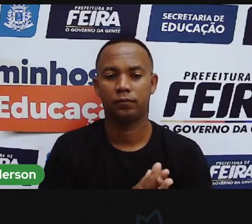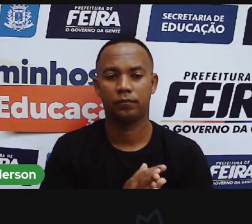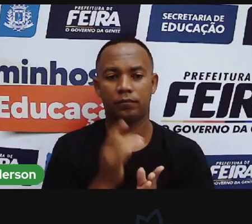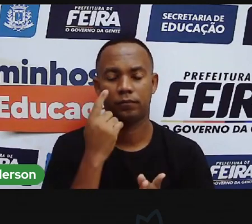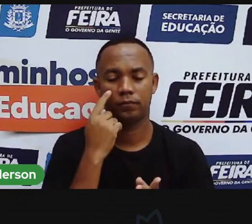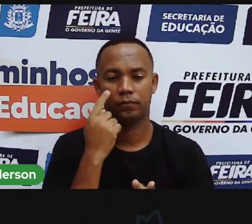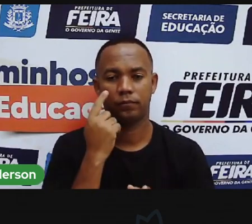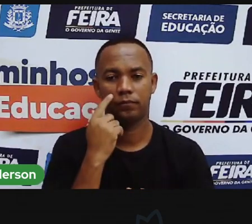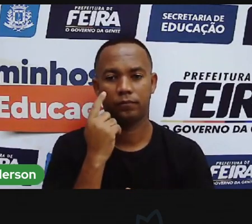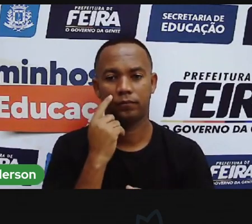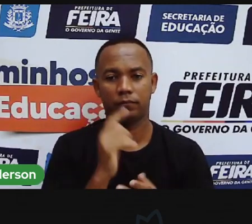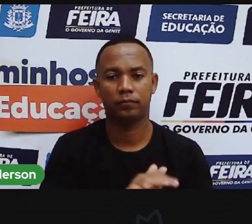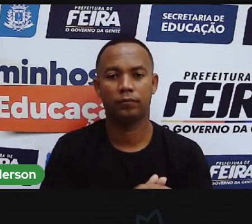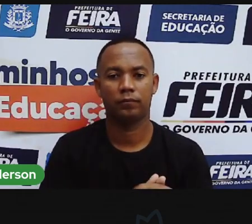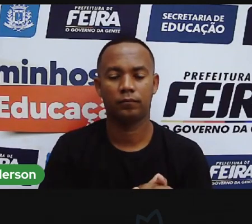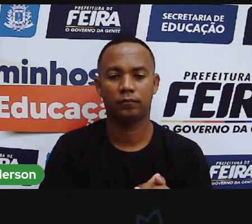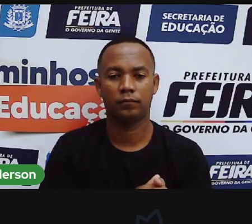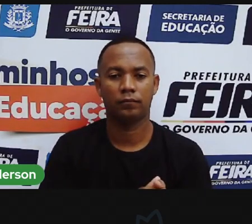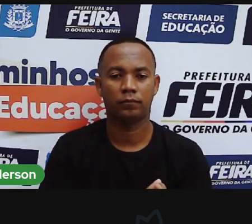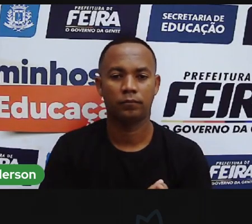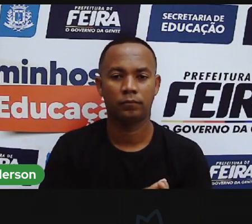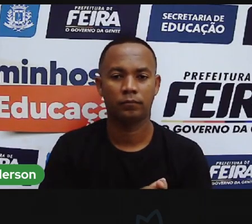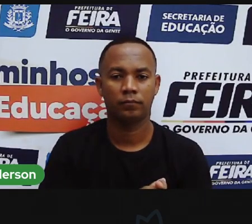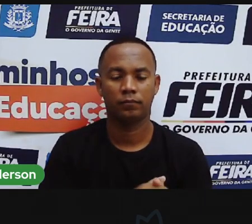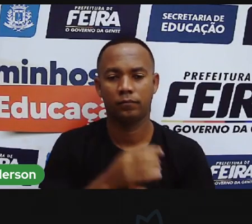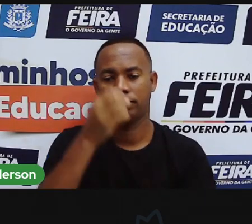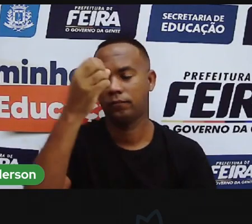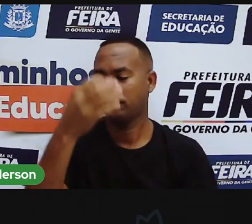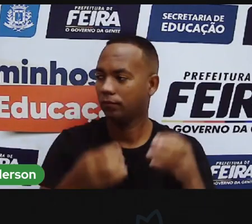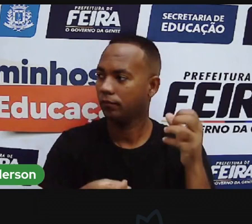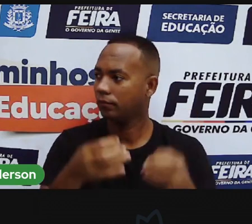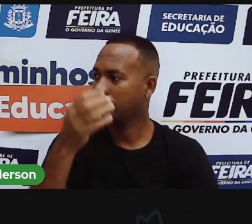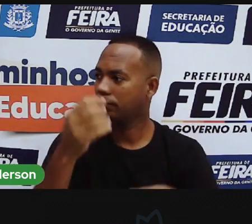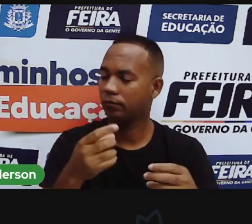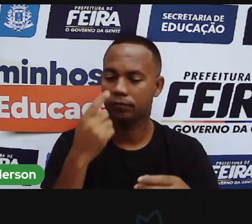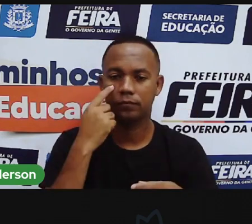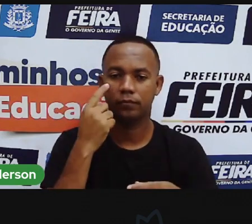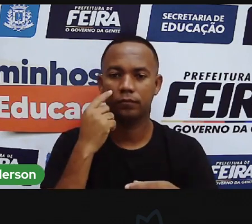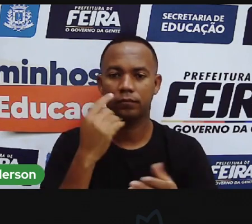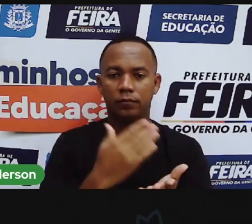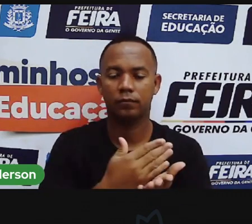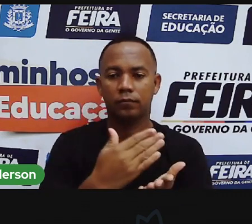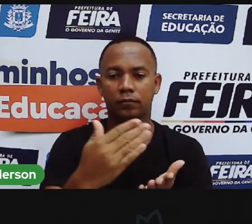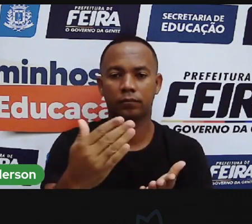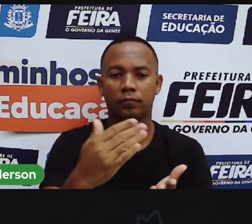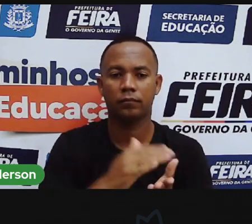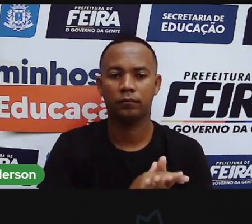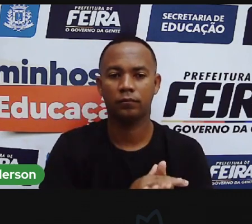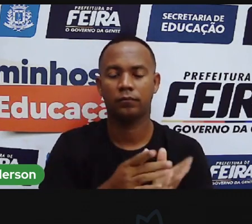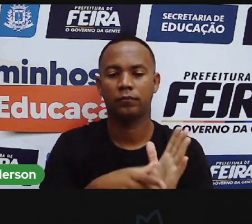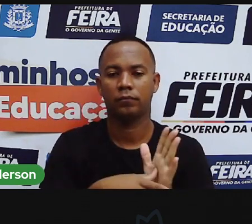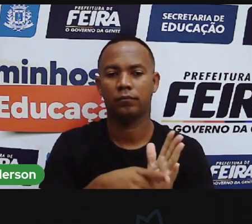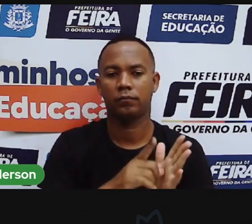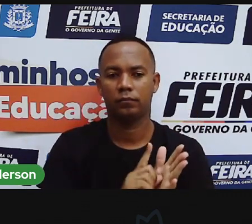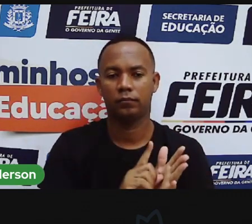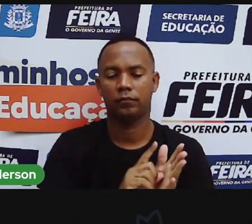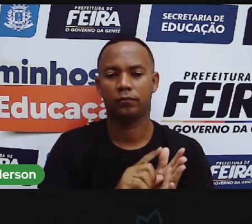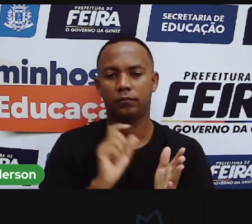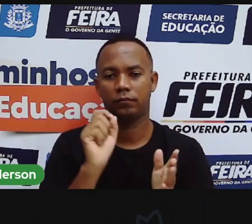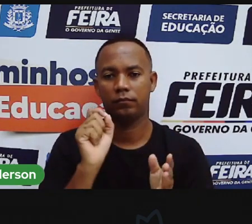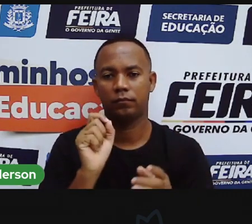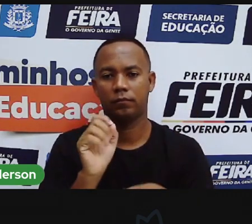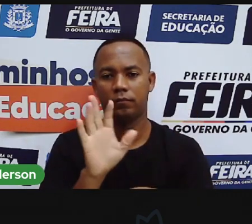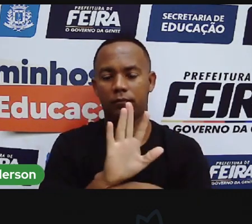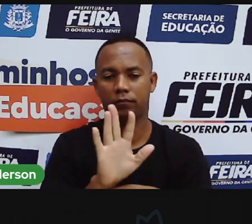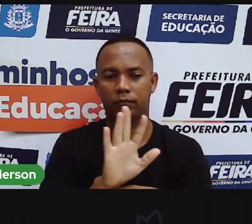desse podcast, que é um áudio que começa a falar sobre essa origem na Terra. E aí, antes da prova começar a passar o áudio,